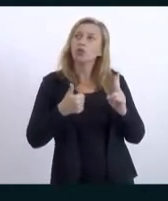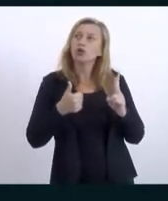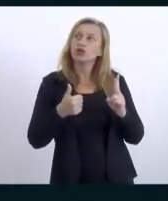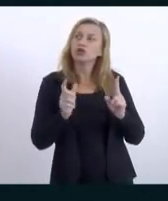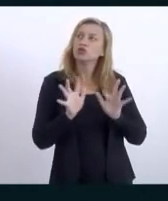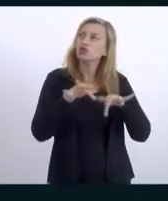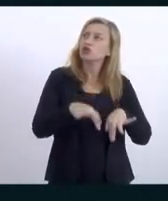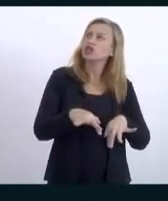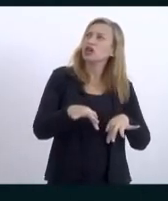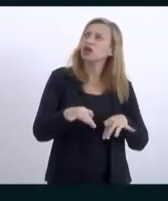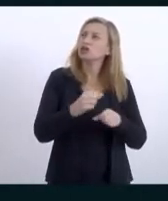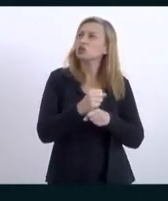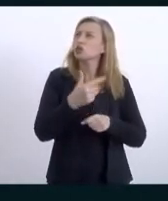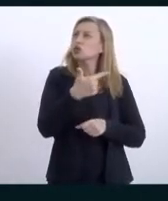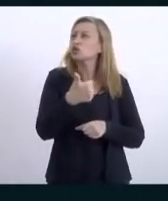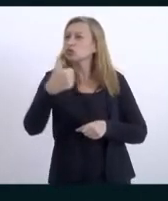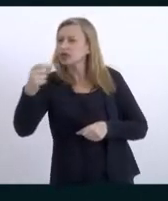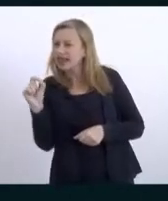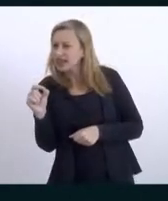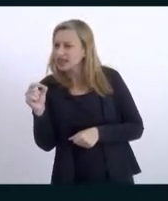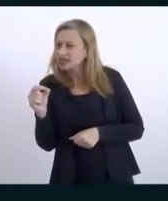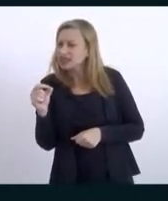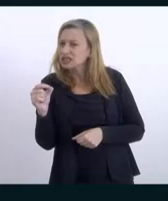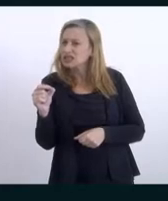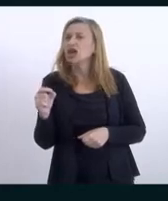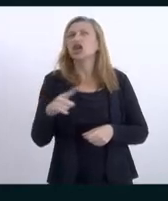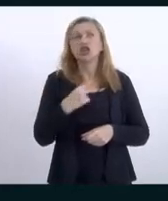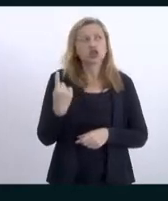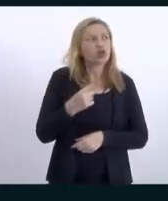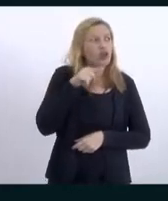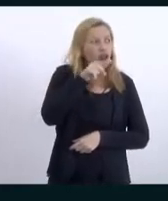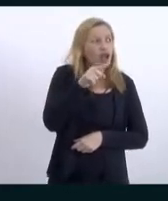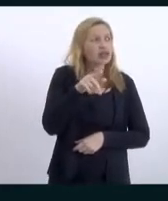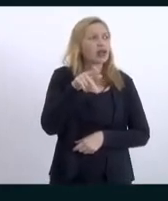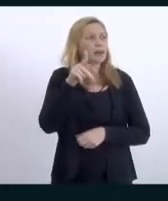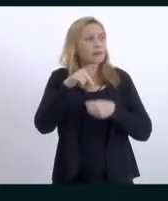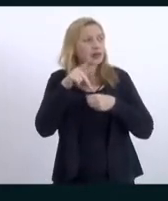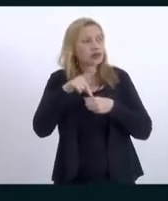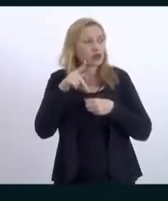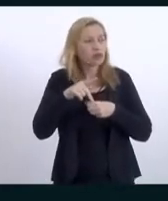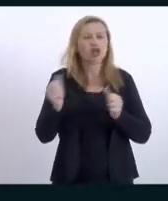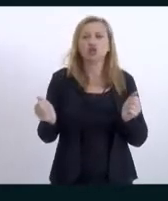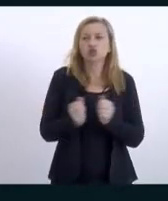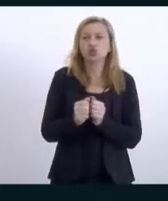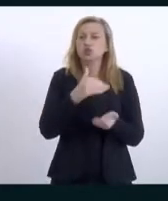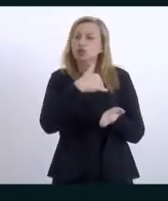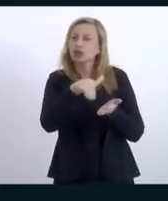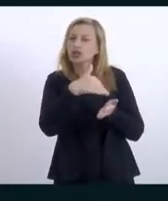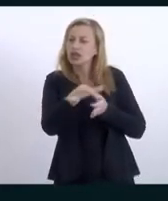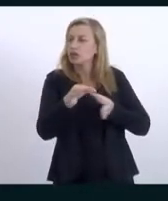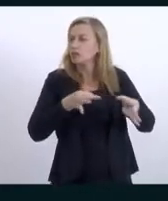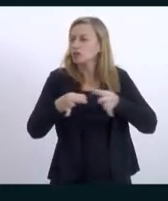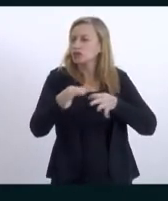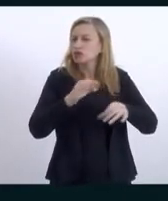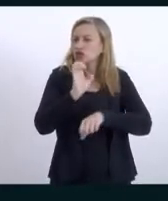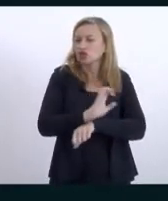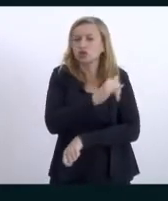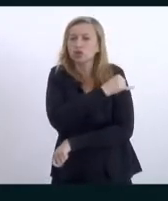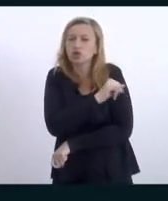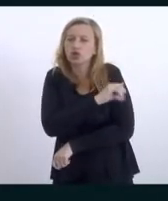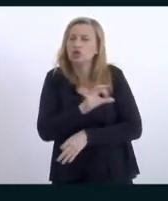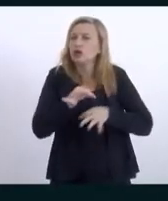final da década de 2010, que nós, lá pela Petrobras e com a Secretaria de Planejamento do Estado do Rio de Janeiro,